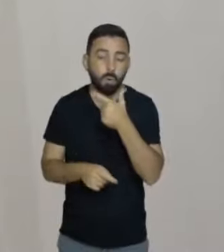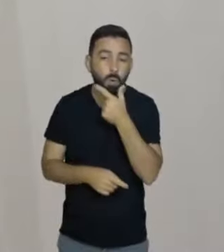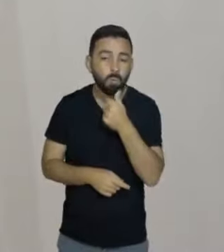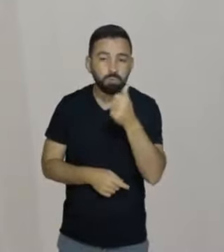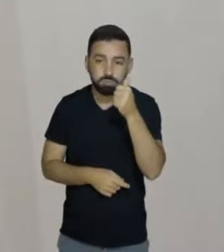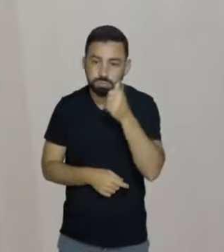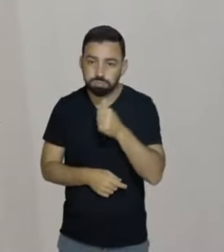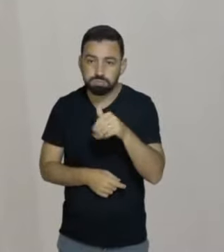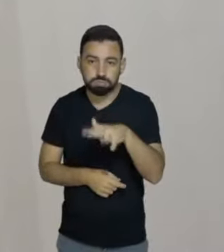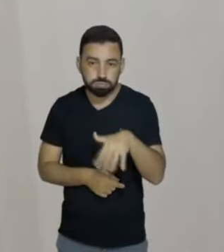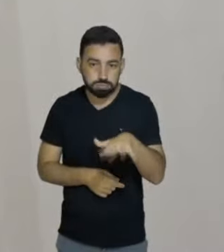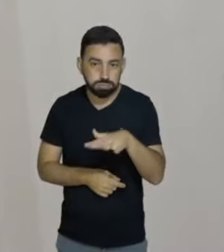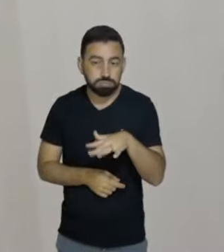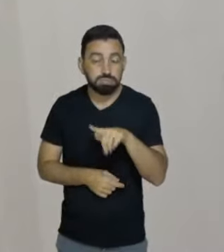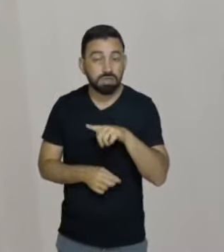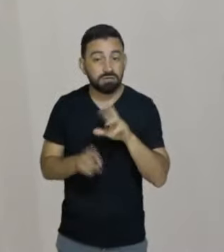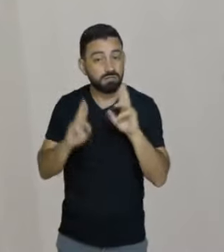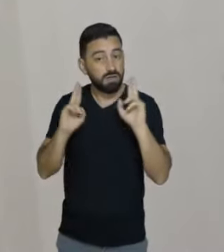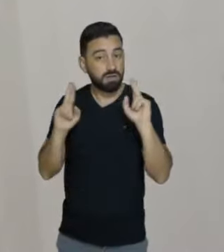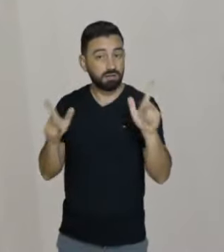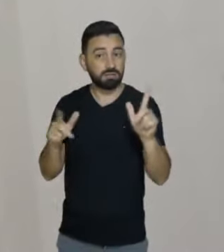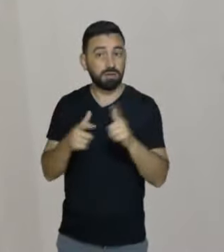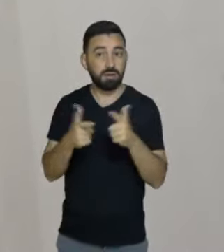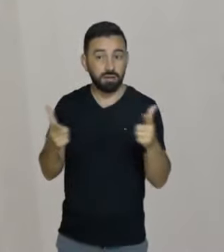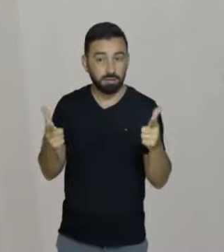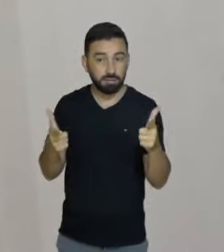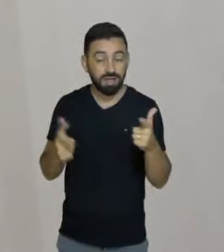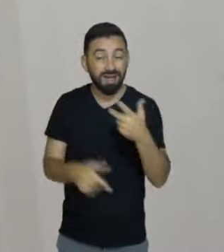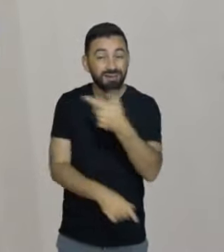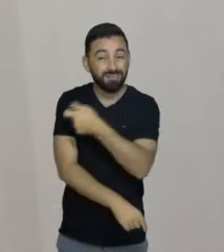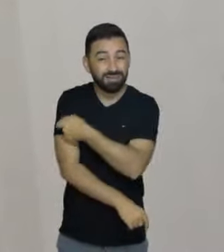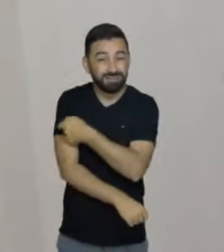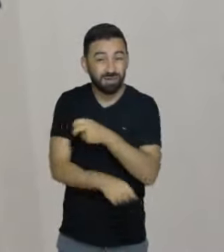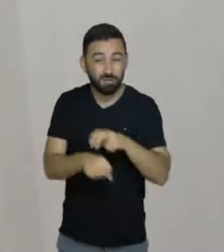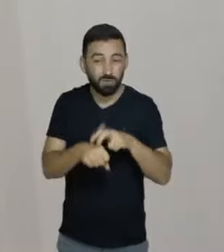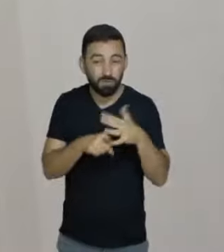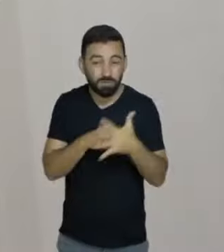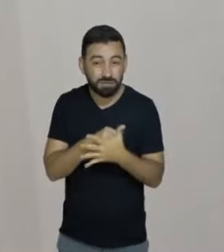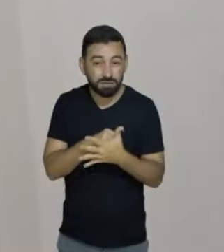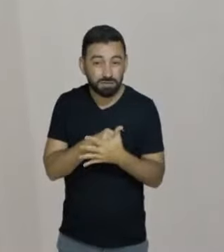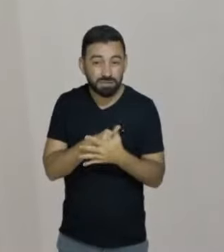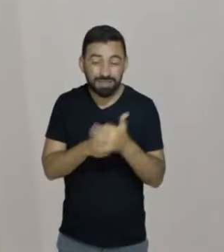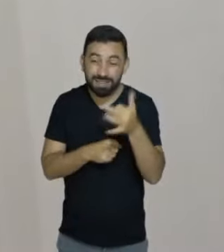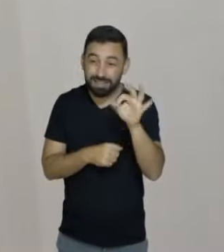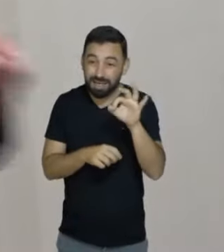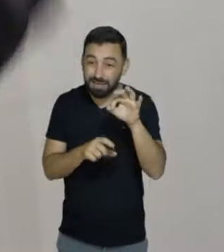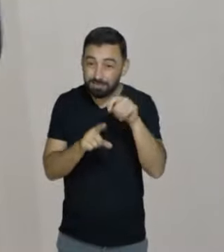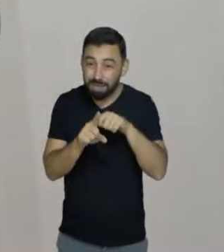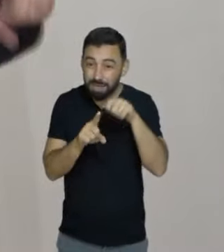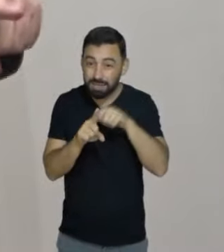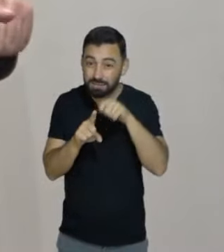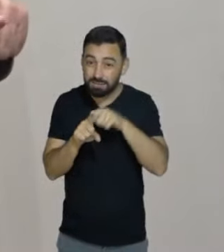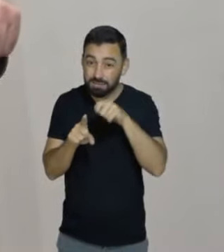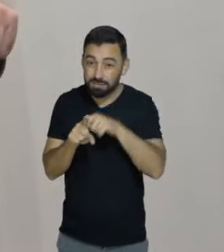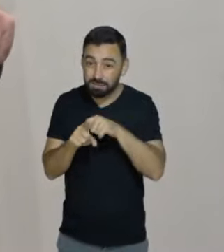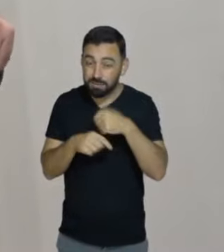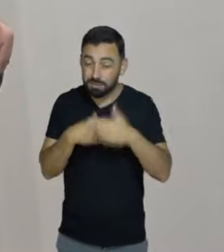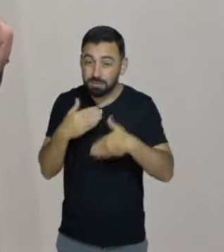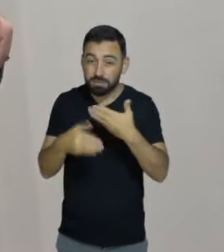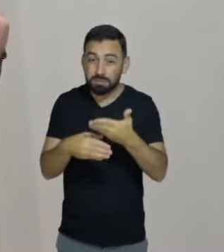Há uma diferença muito grande. A vacina do Covid precisou 10 meses para ser desenvolvida, para depois entrar no